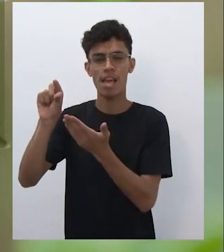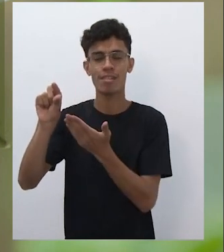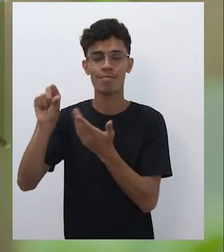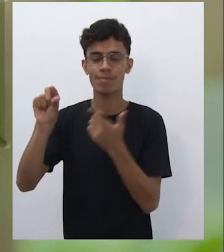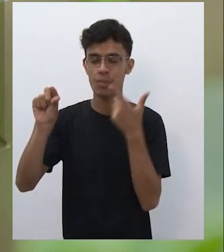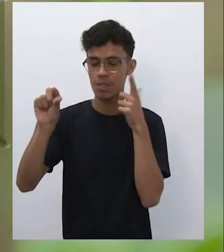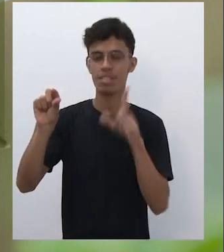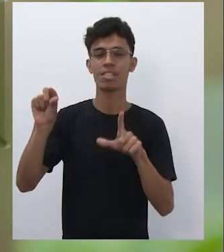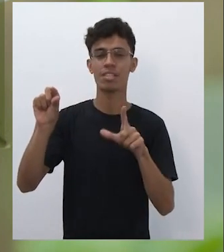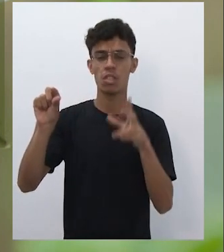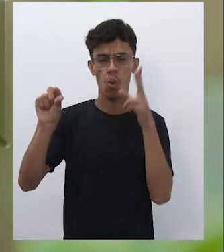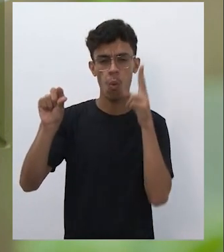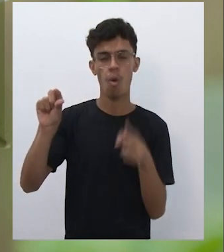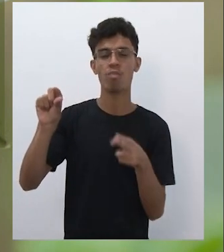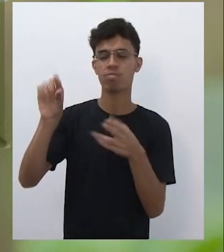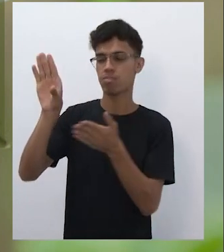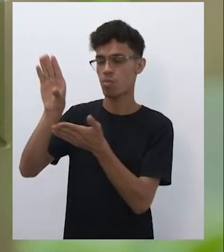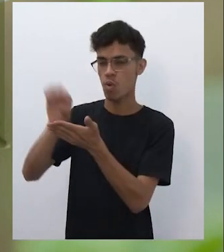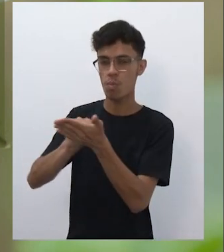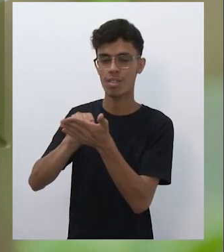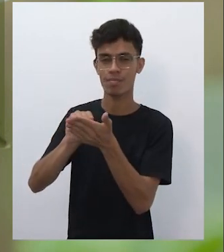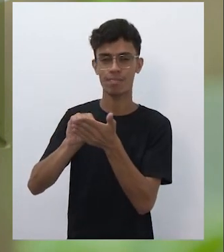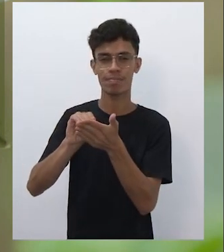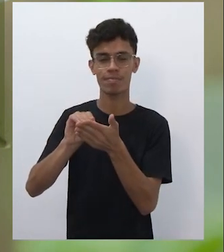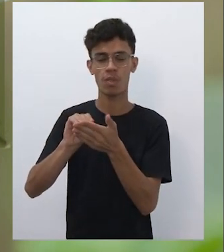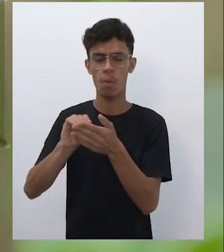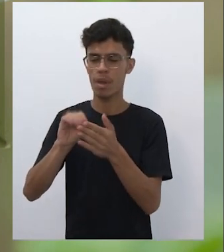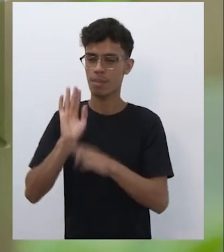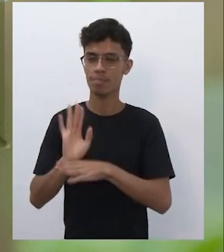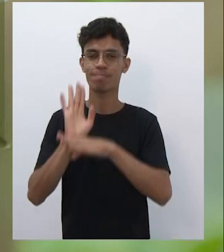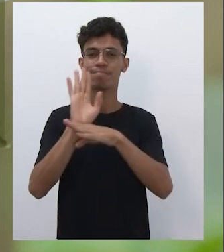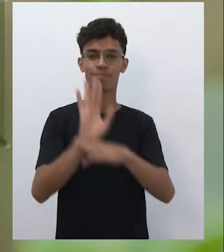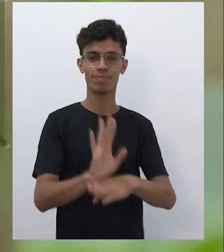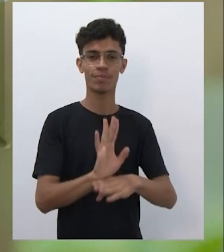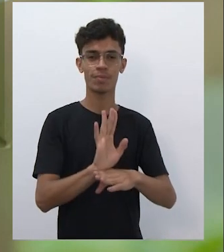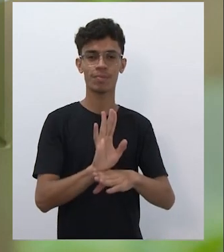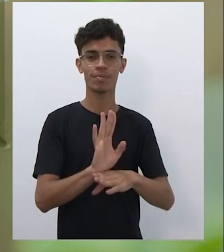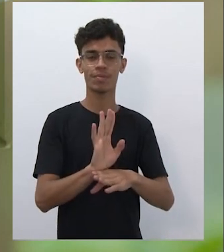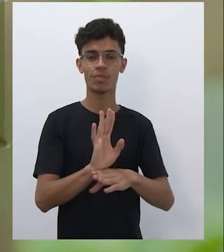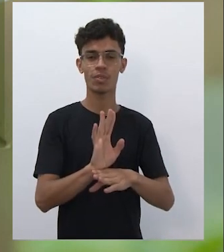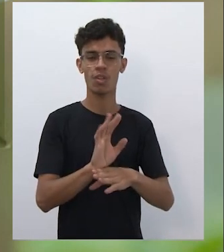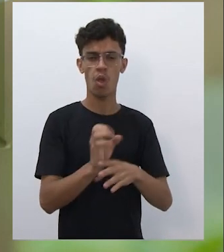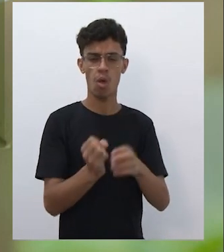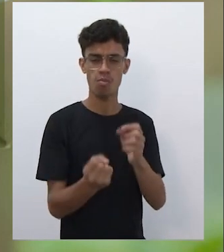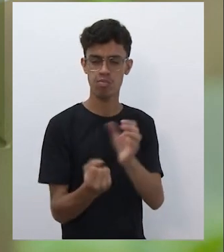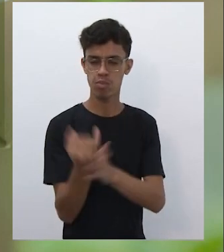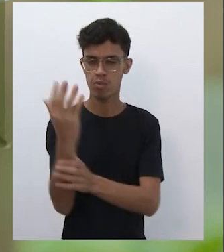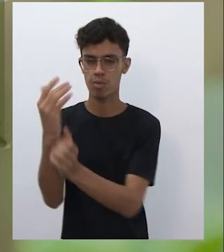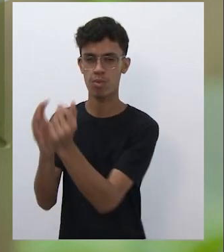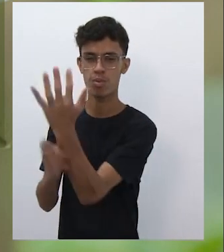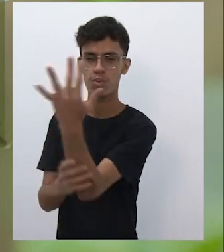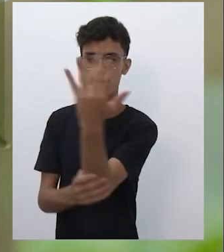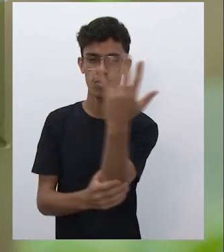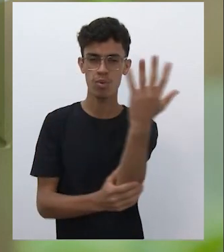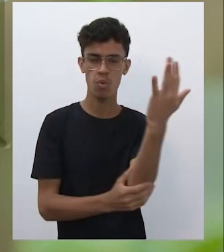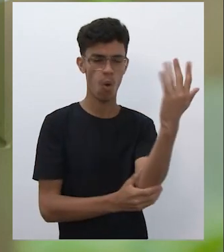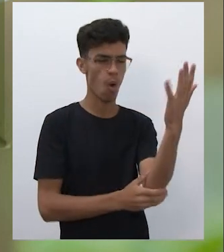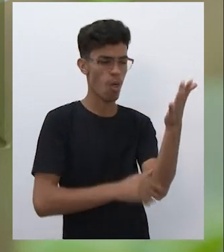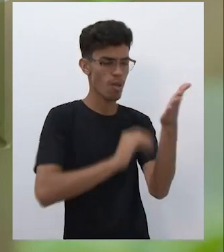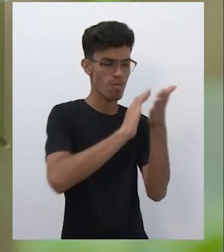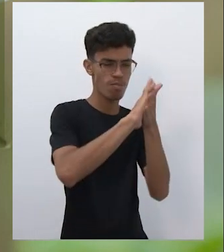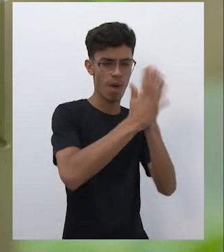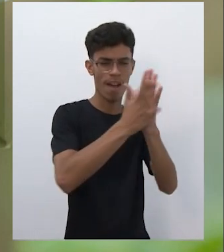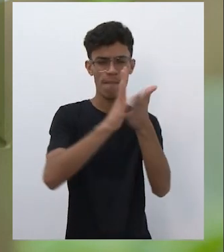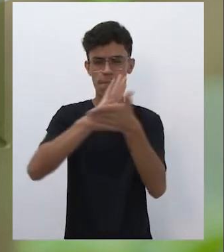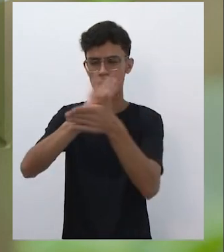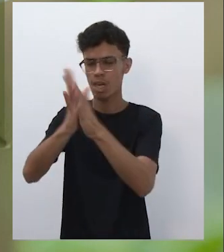também podemos fazer nossa parte, pensaram os animais da floresta. No fim das contas, muitas árvores foram destruídas e vários